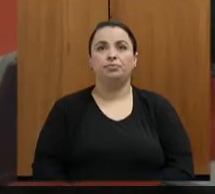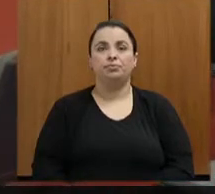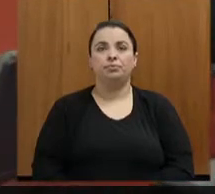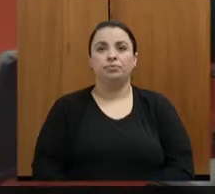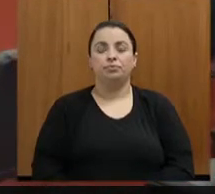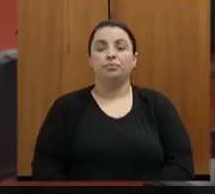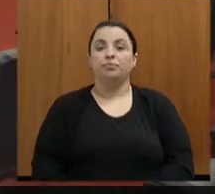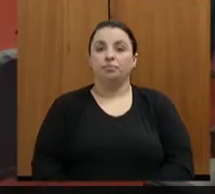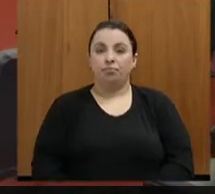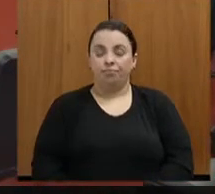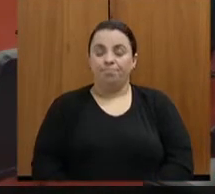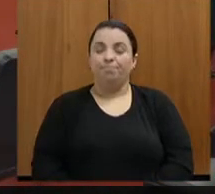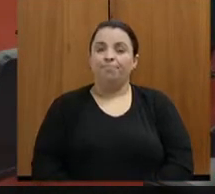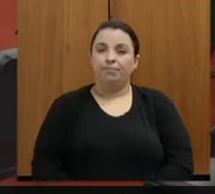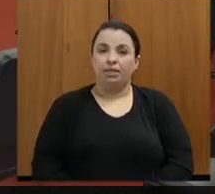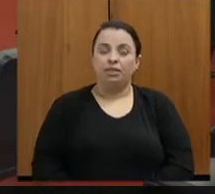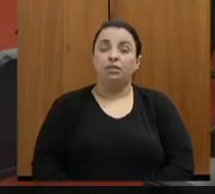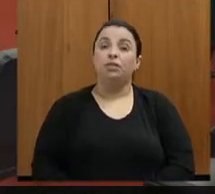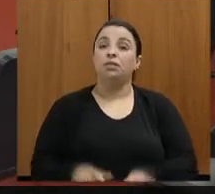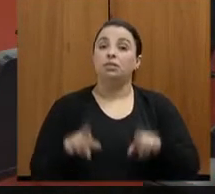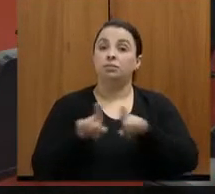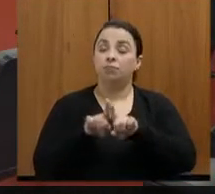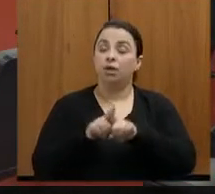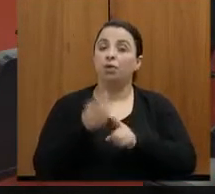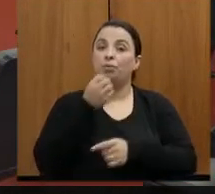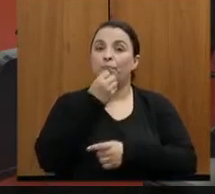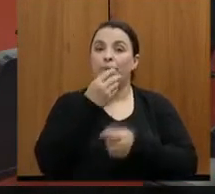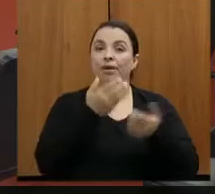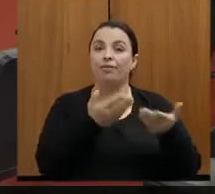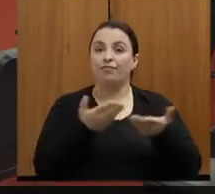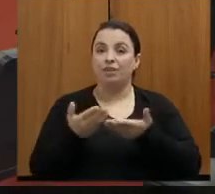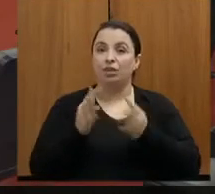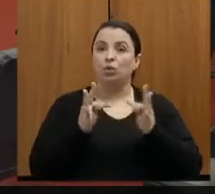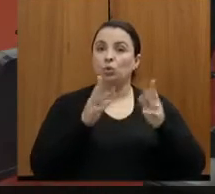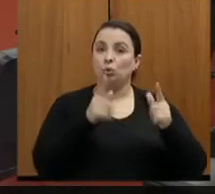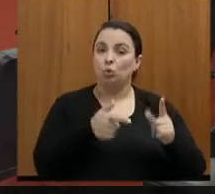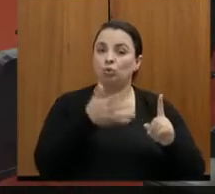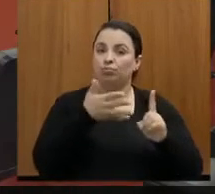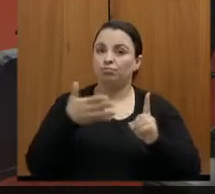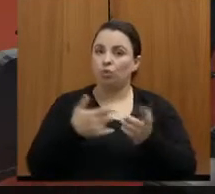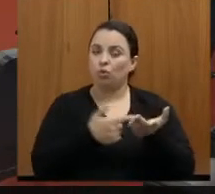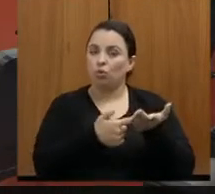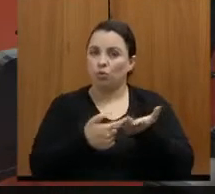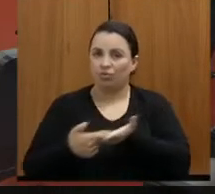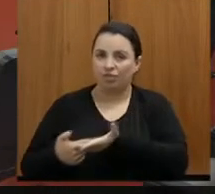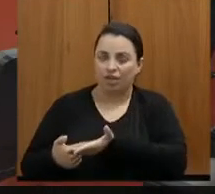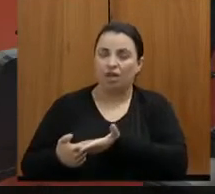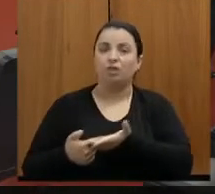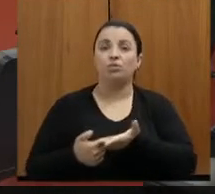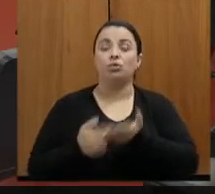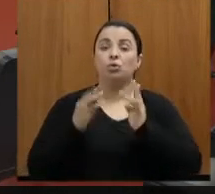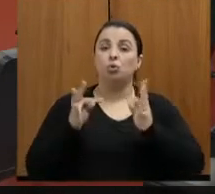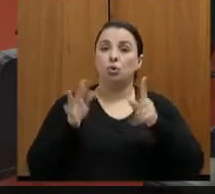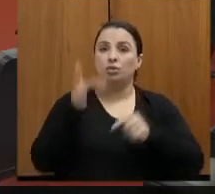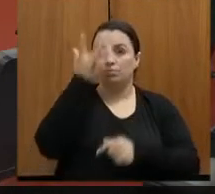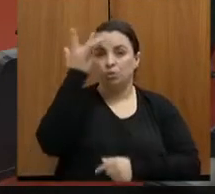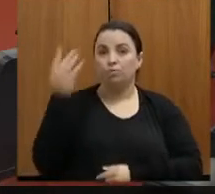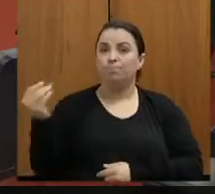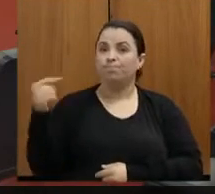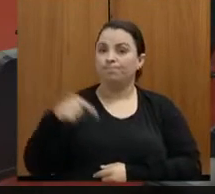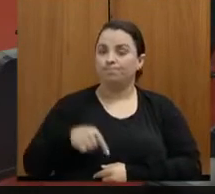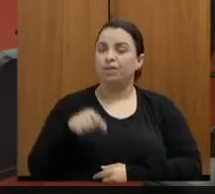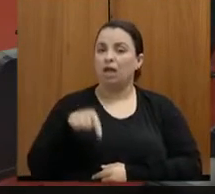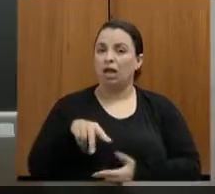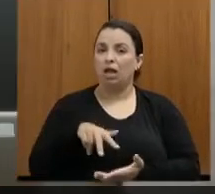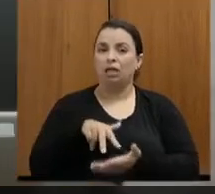Eu quero aqui dar as boas-vindas aos convidados, dar as boas-vindas a todos que vieram aqui,